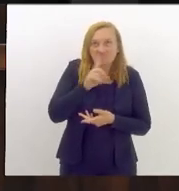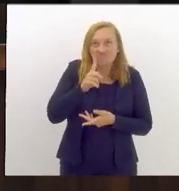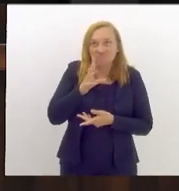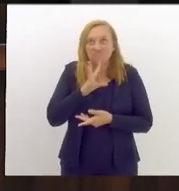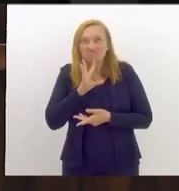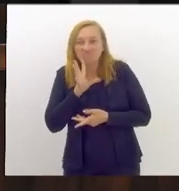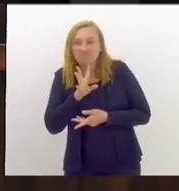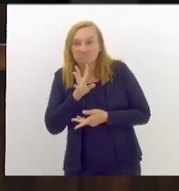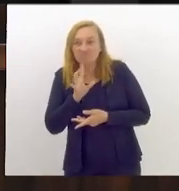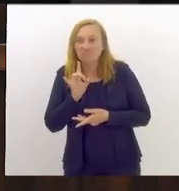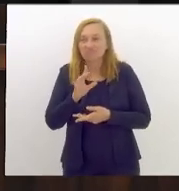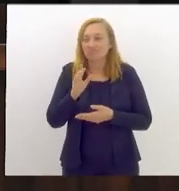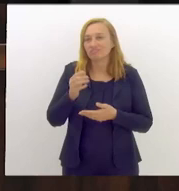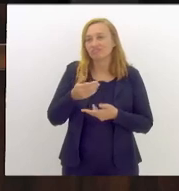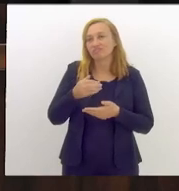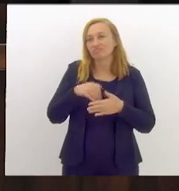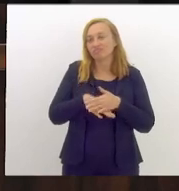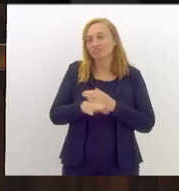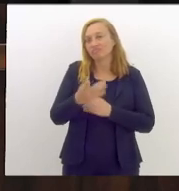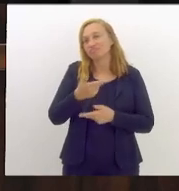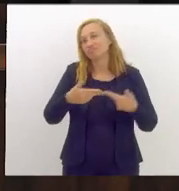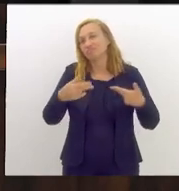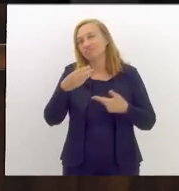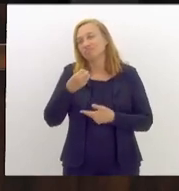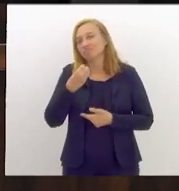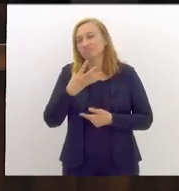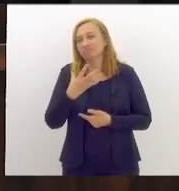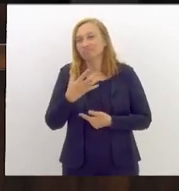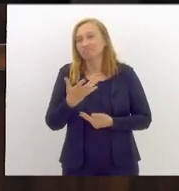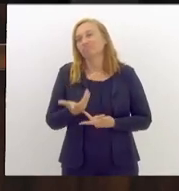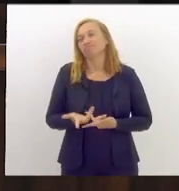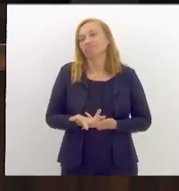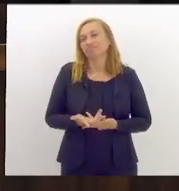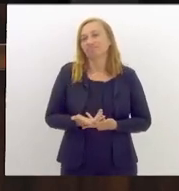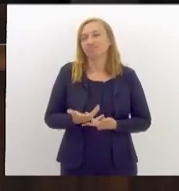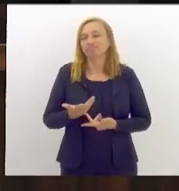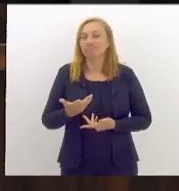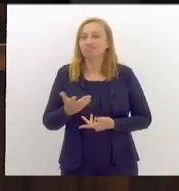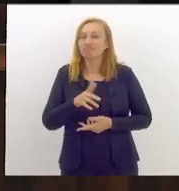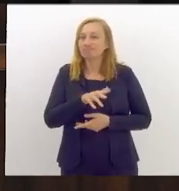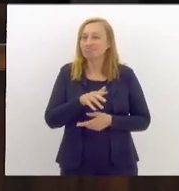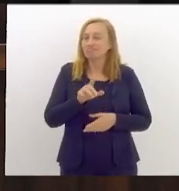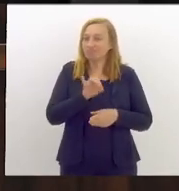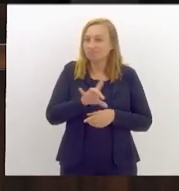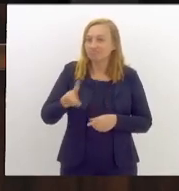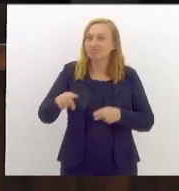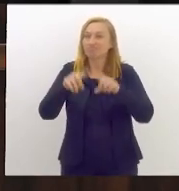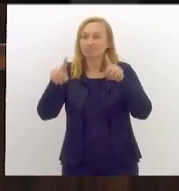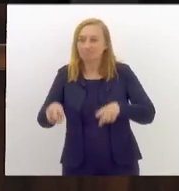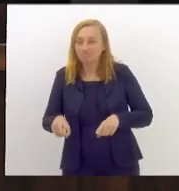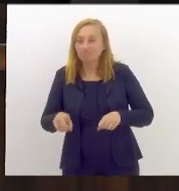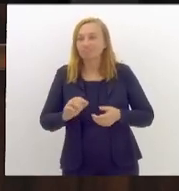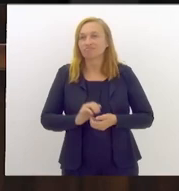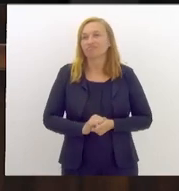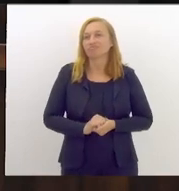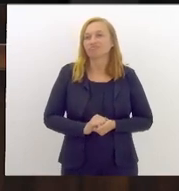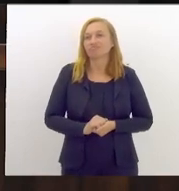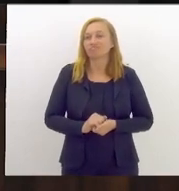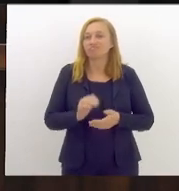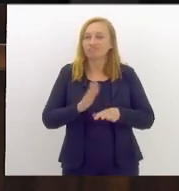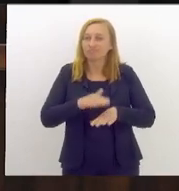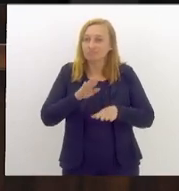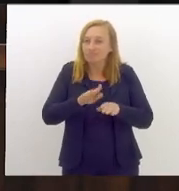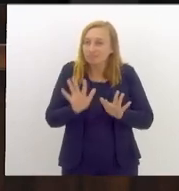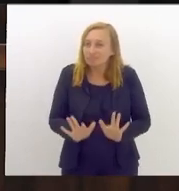legal só guardo coisas boas da Assembleia Legislativa da conveniência com cada servidor com cada funcionário desde mais